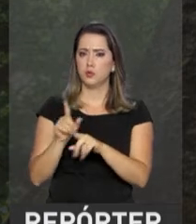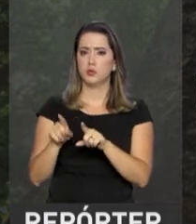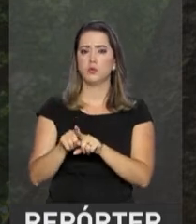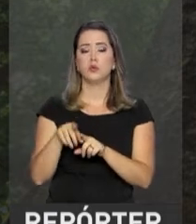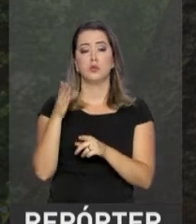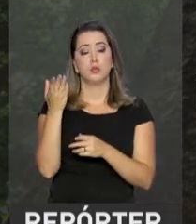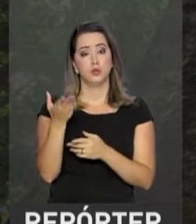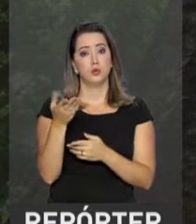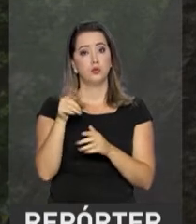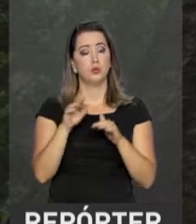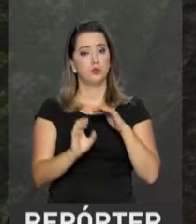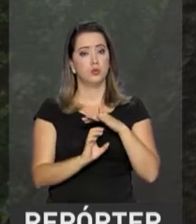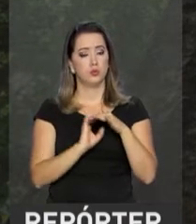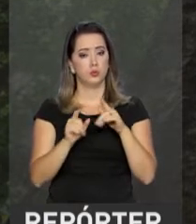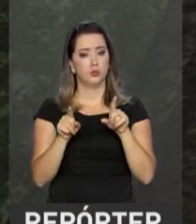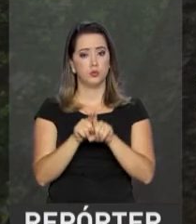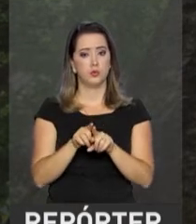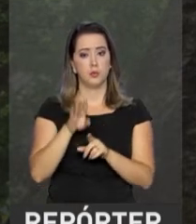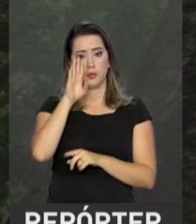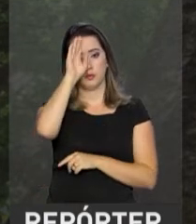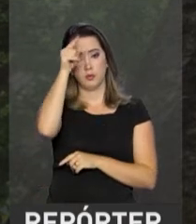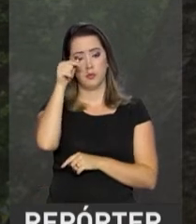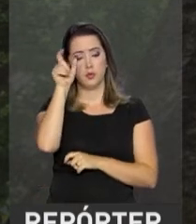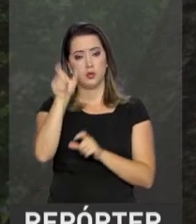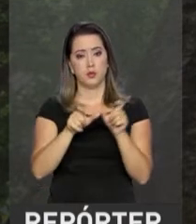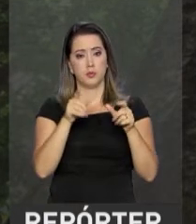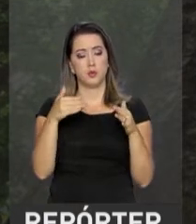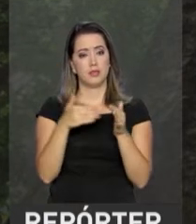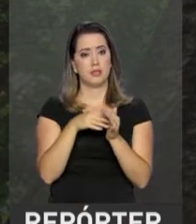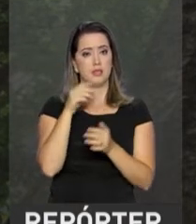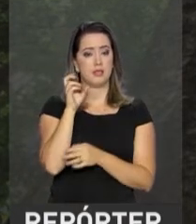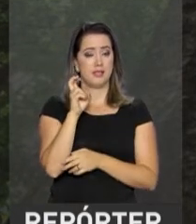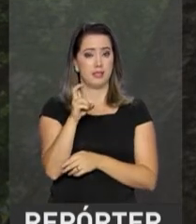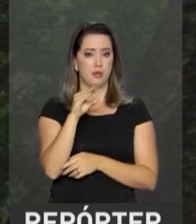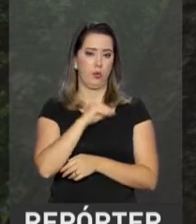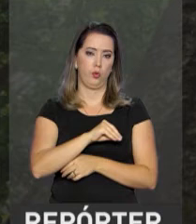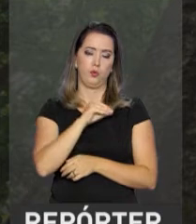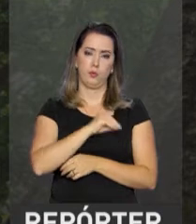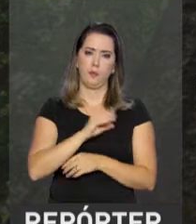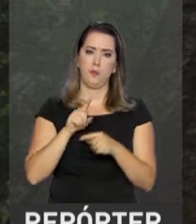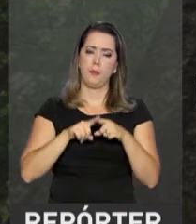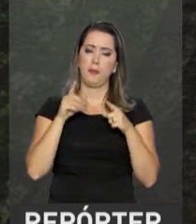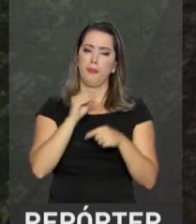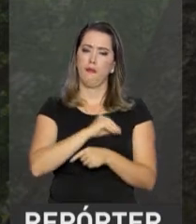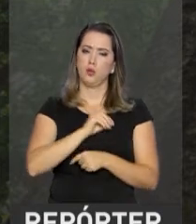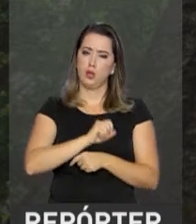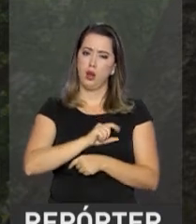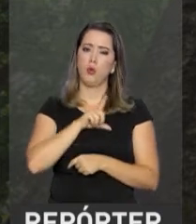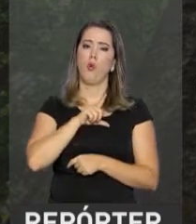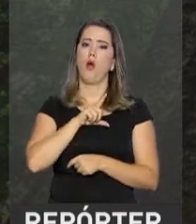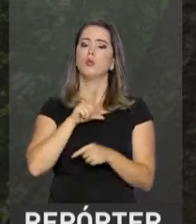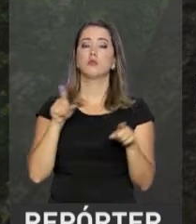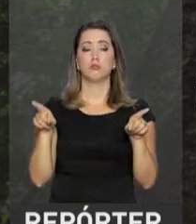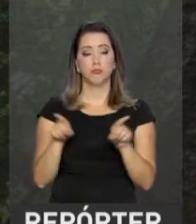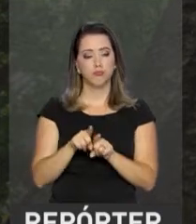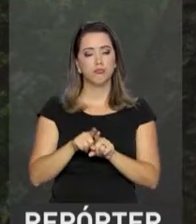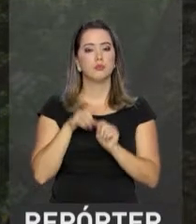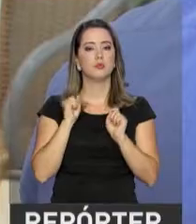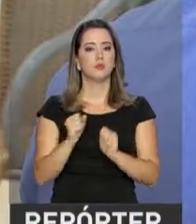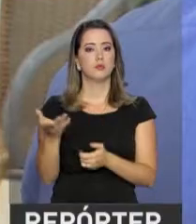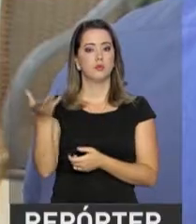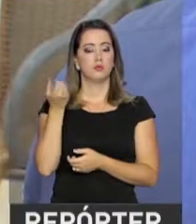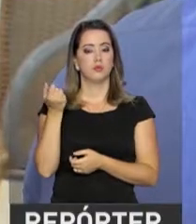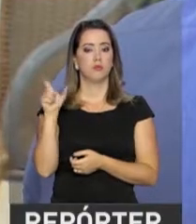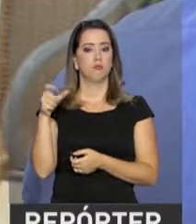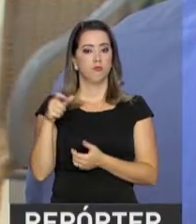programa em prioridade os trabalhadores que ganham até cinco salários mínimos mas quem tem uma renda maior também pode receber o benefício